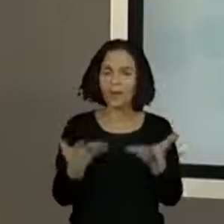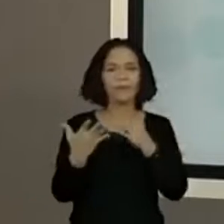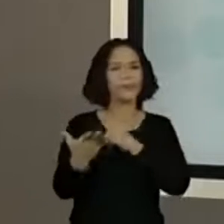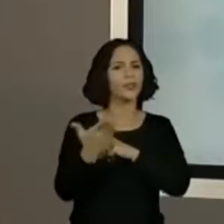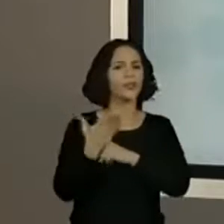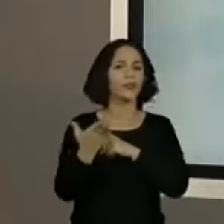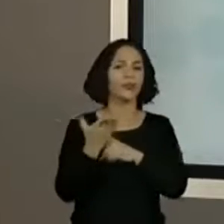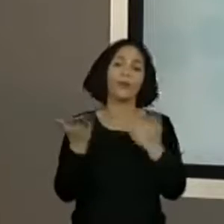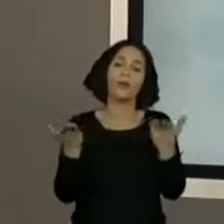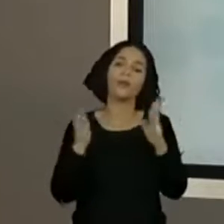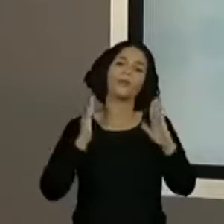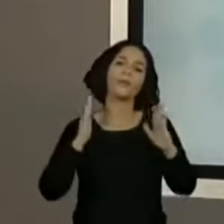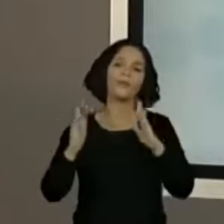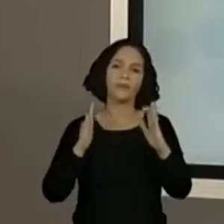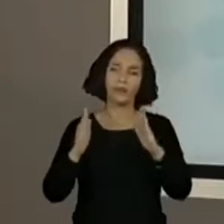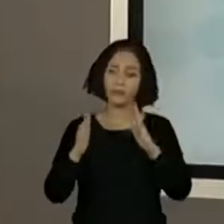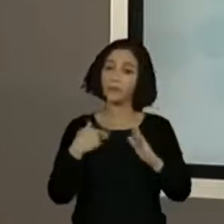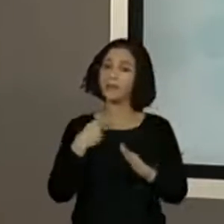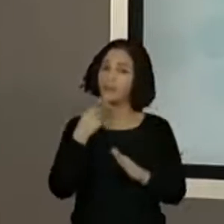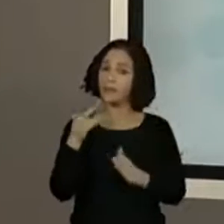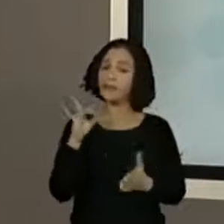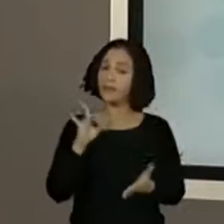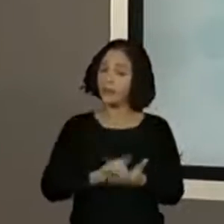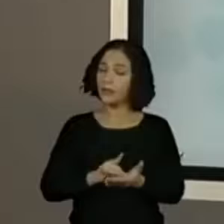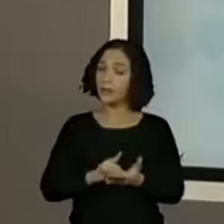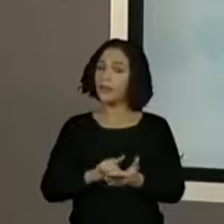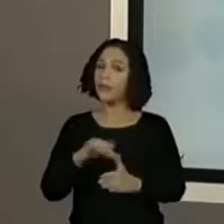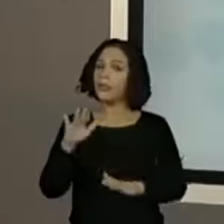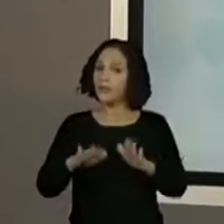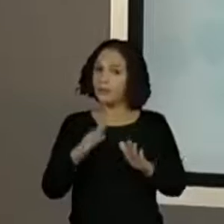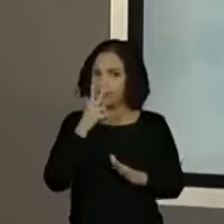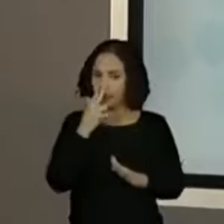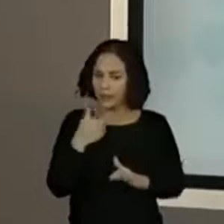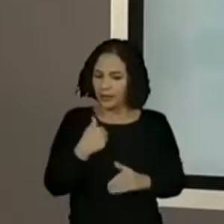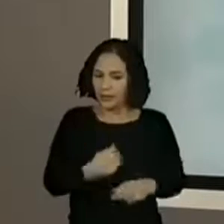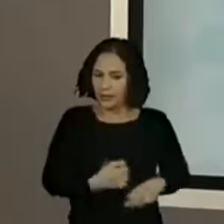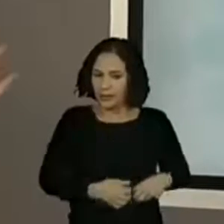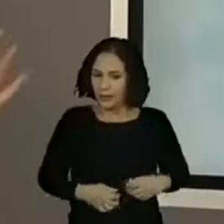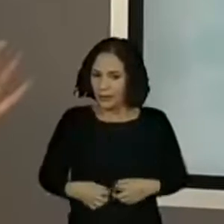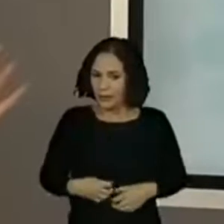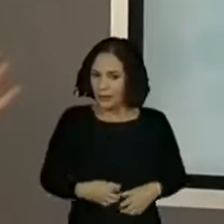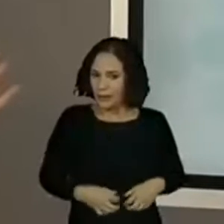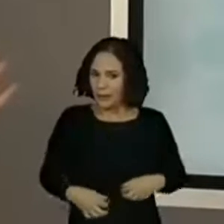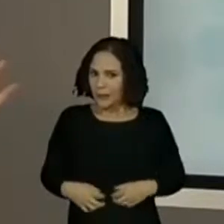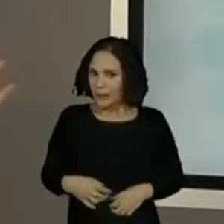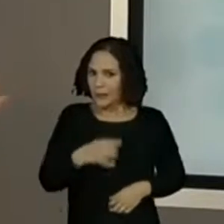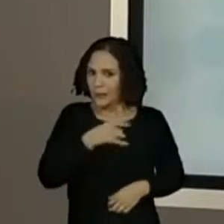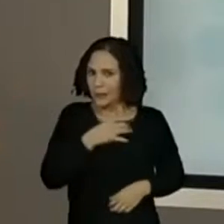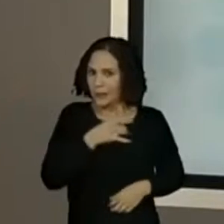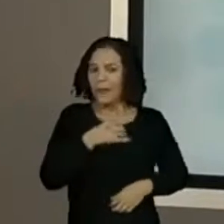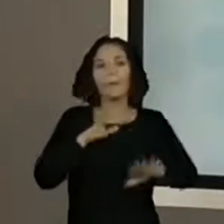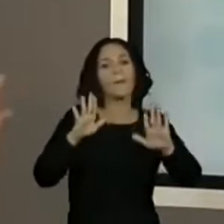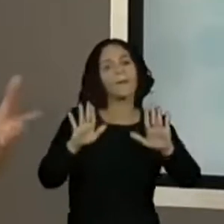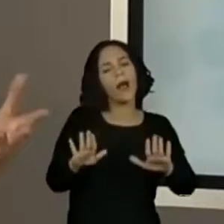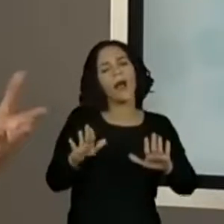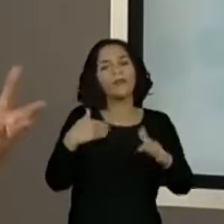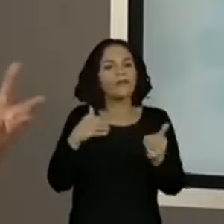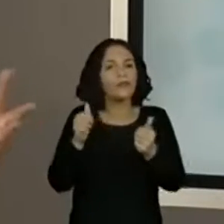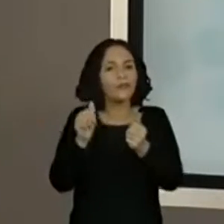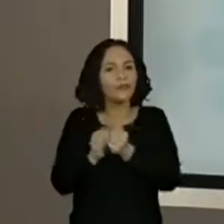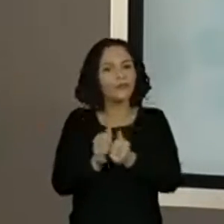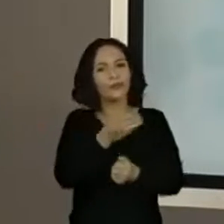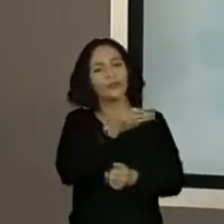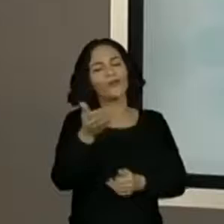ajudam nesse momento que, confesso para vocês, de vez em quando dá um friozinho na barriga. Mas quando a gente está pertinho de vocês, junto com os